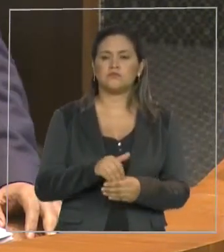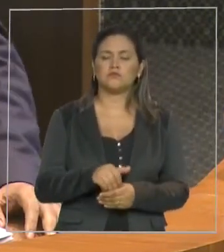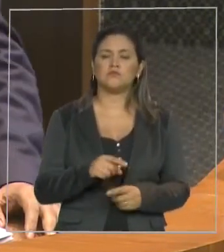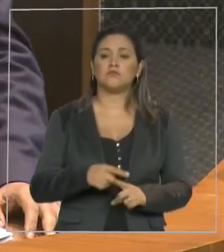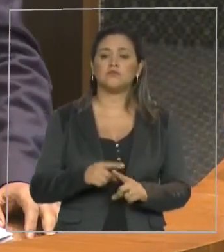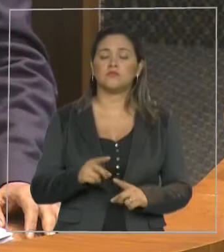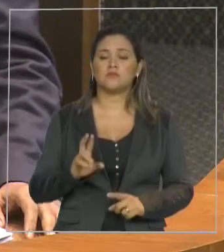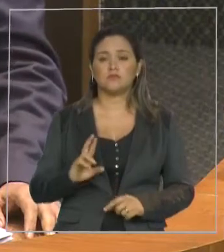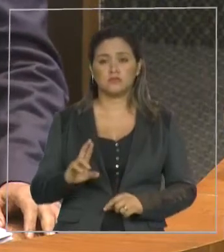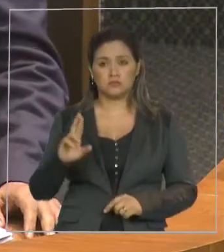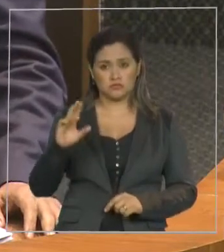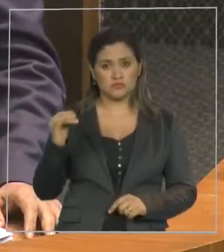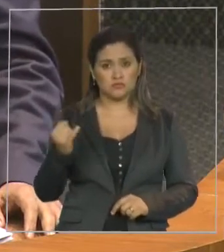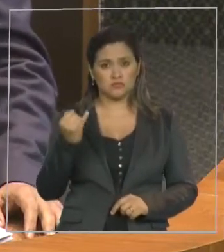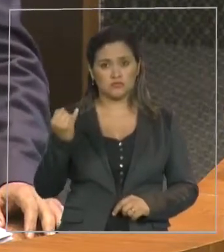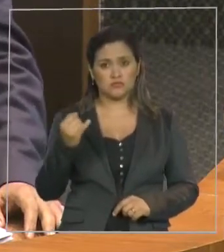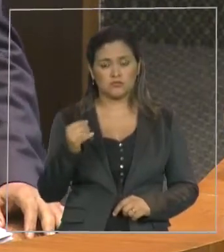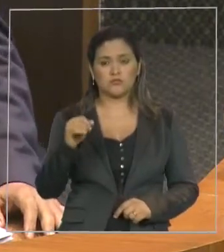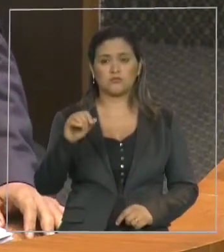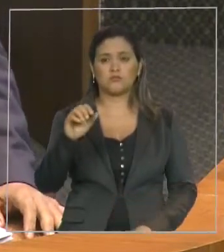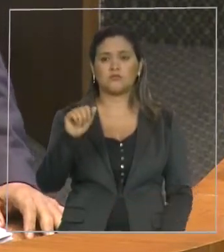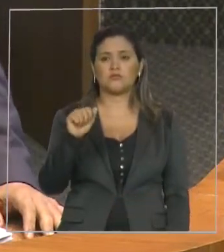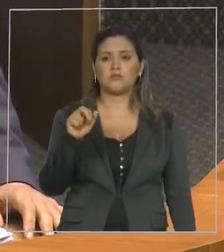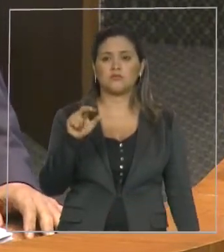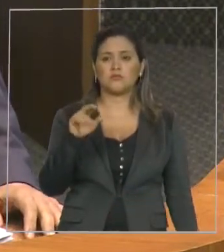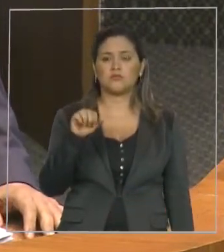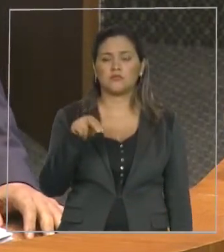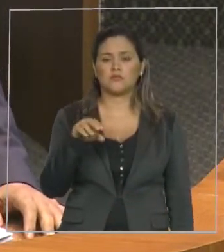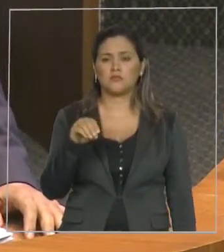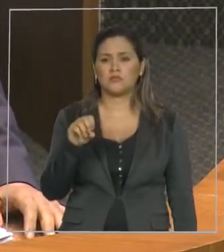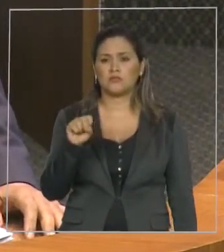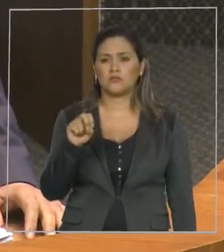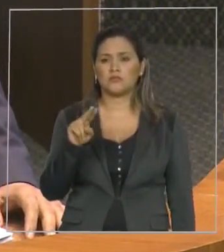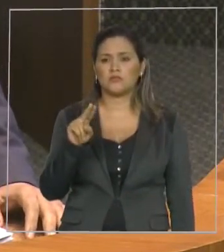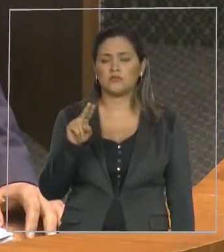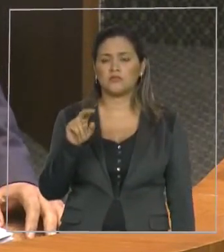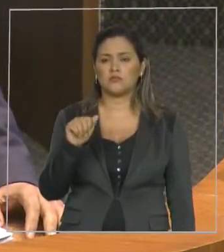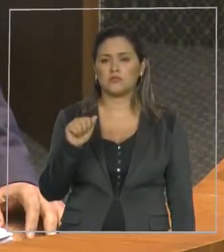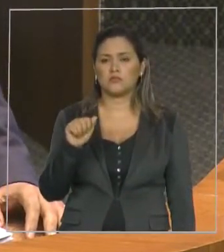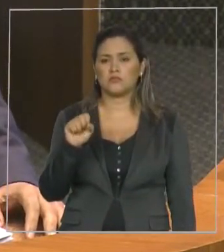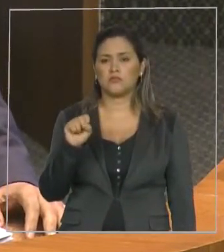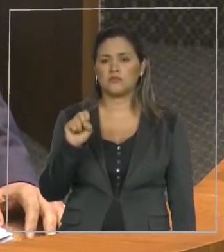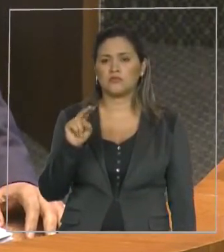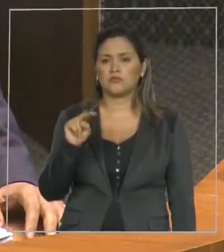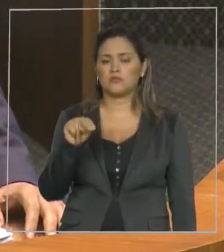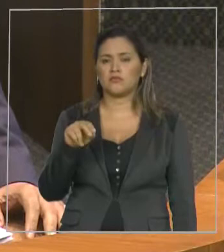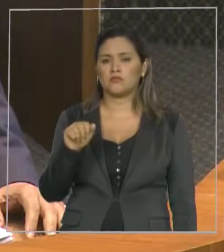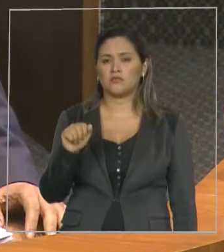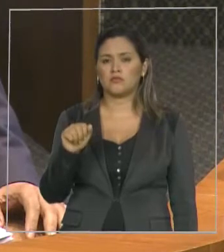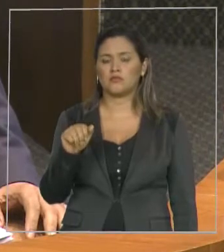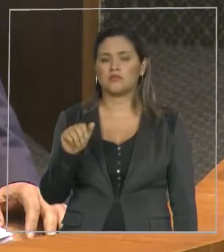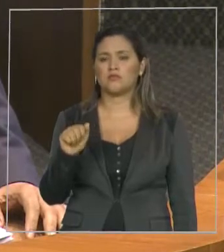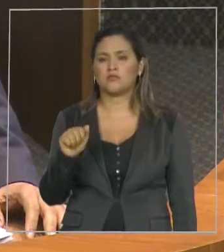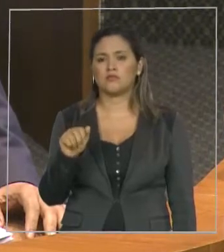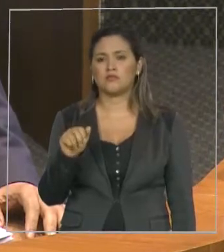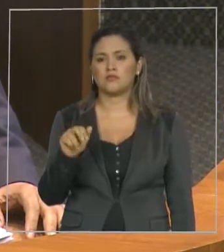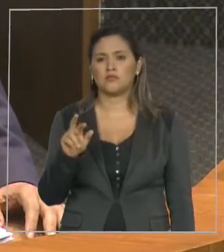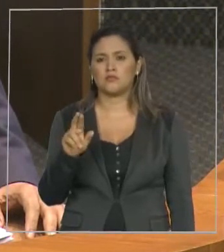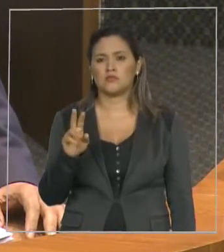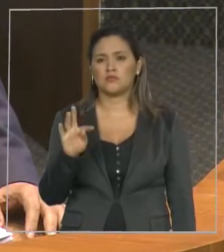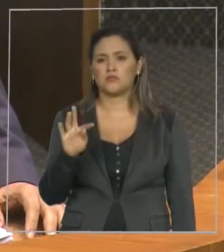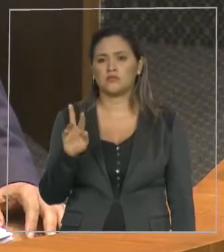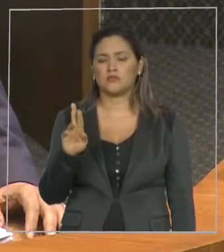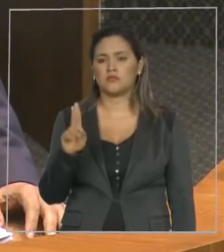Ariano Suassuna, Arthur Moreira Lima, e uma série de outras figuras importantes do país